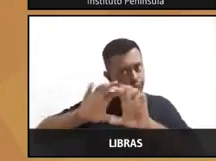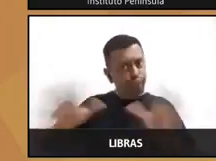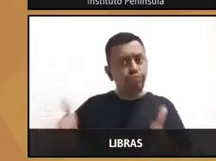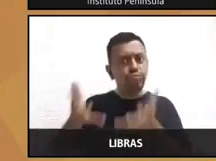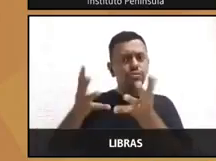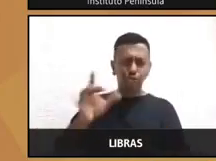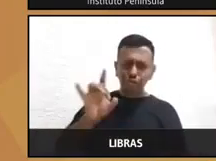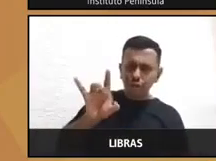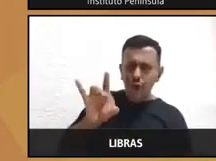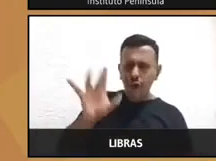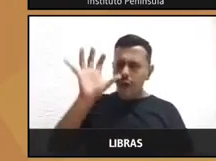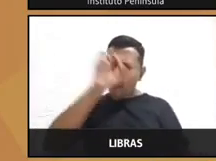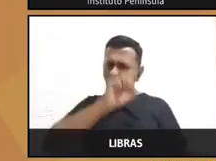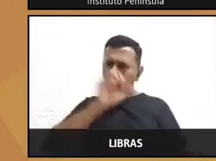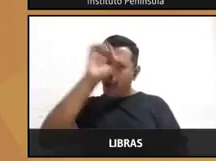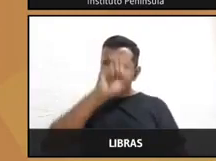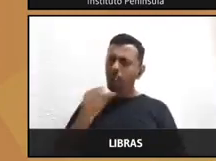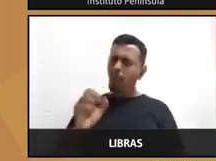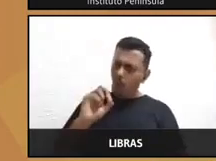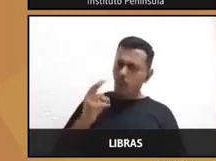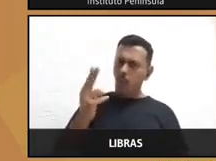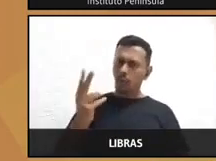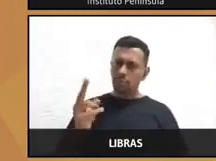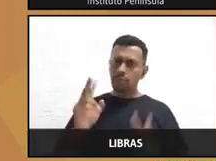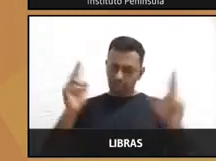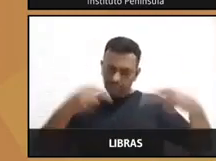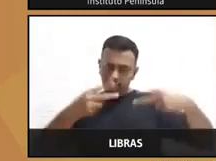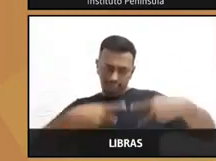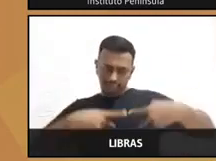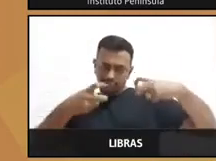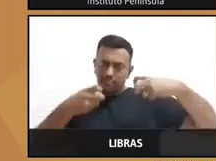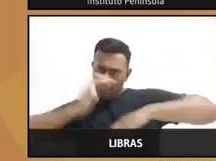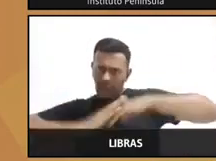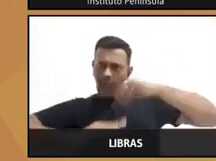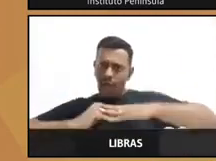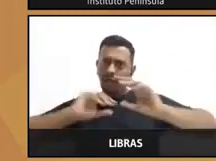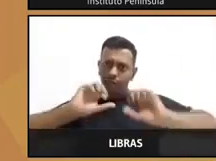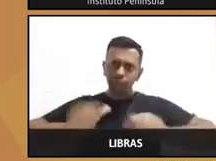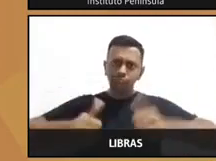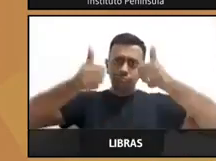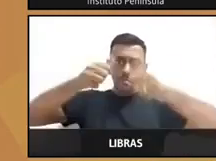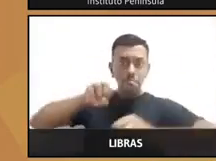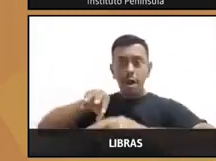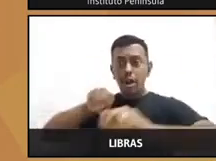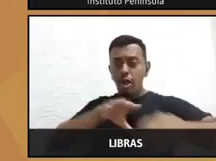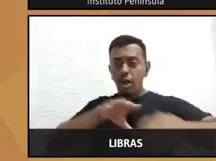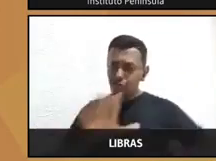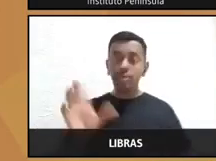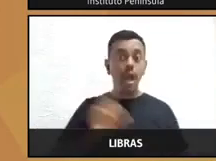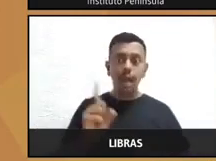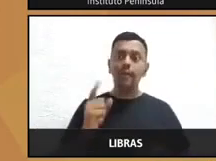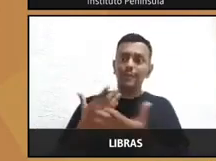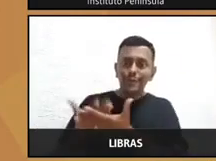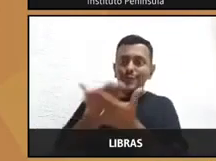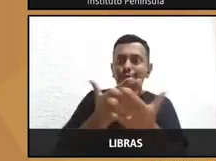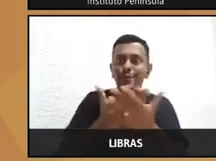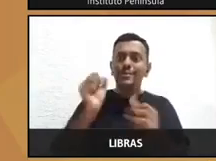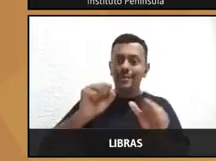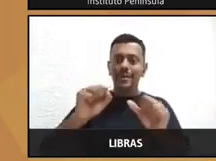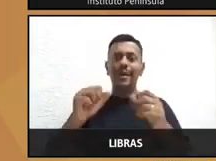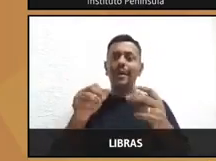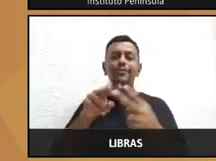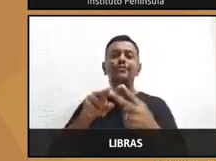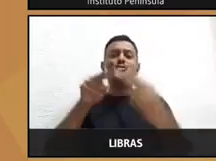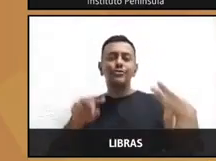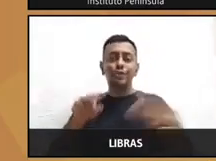ou melhorando suas práticas educacionais, mas aprendendo sobre plataformas digitais. Por exemplo, há plataformas